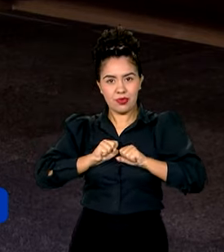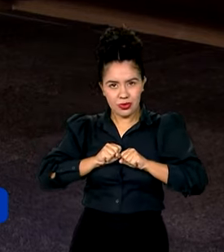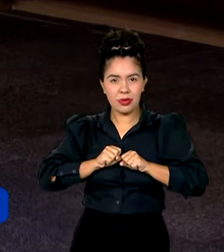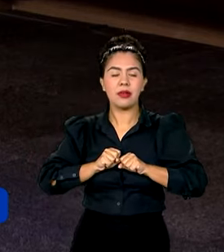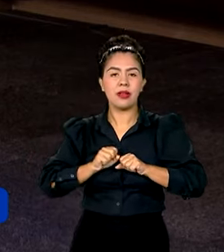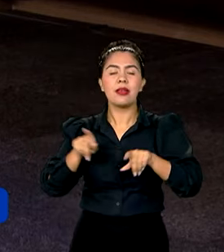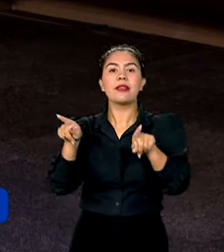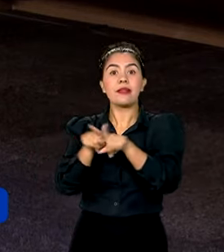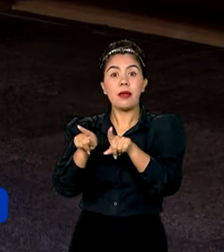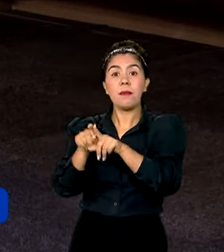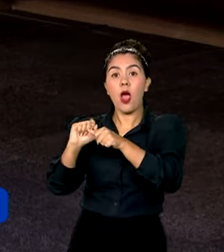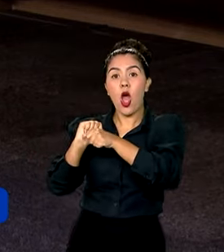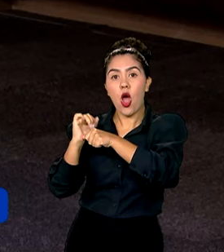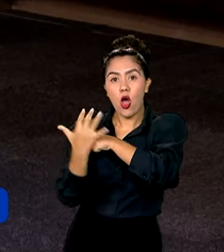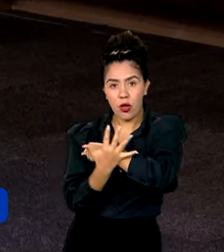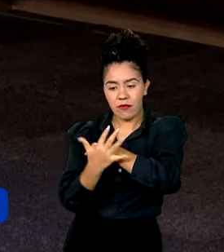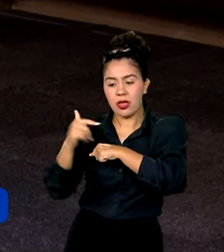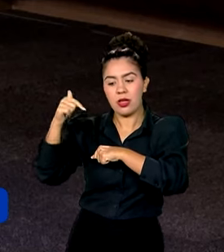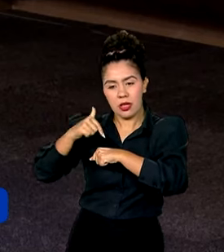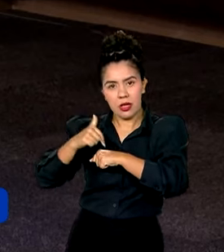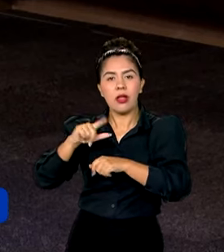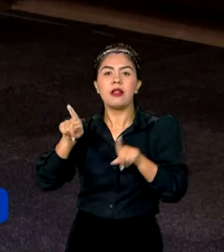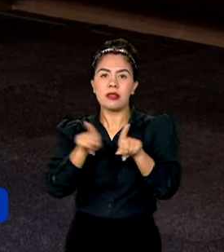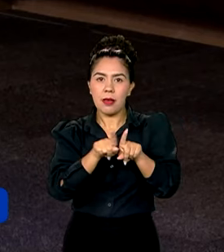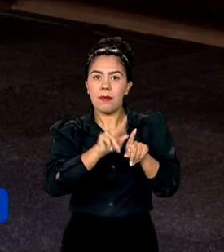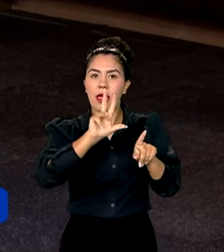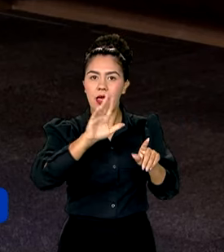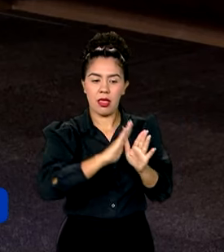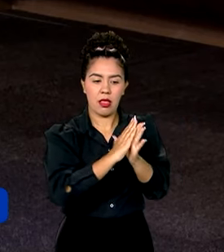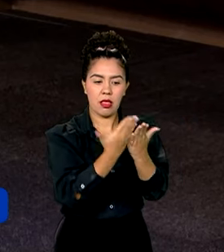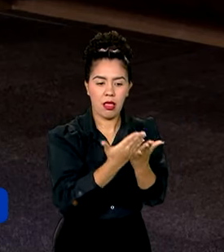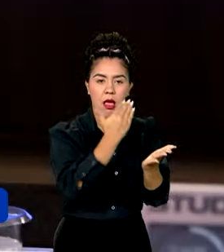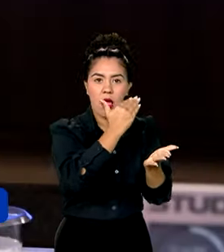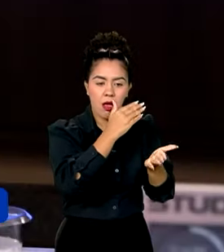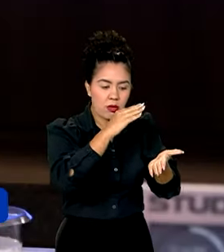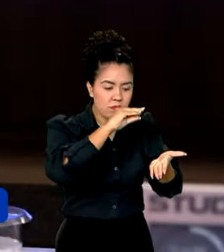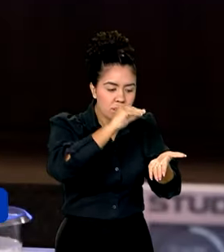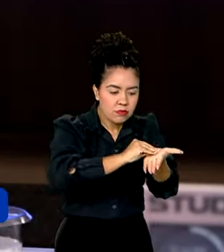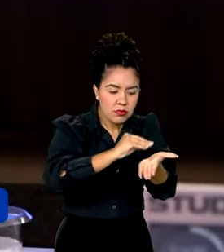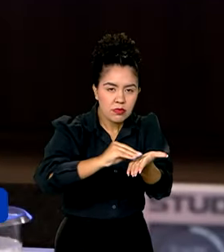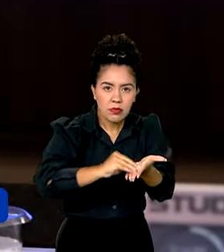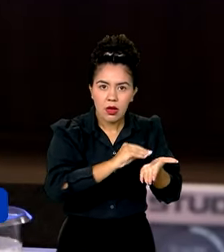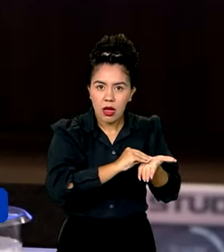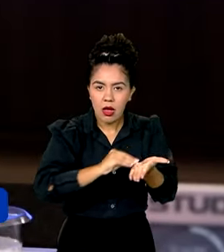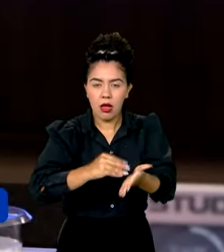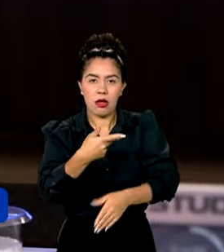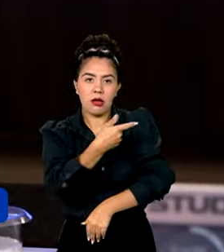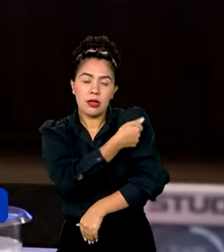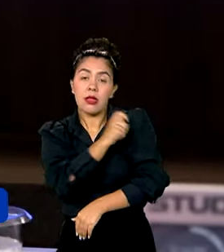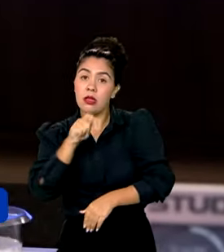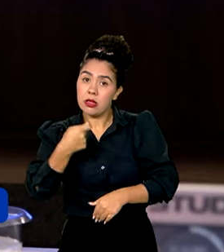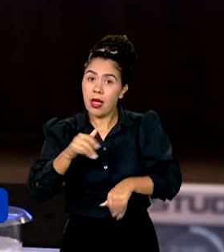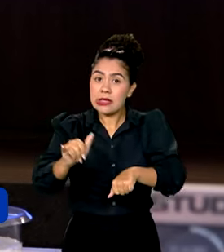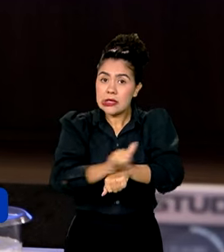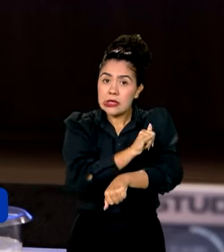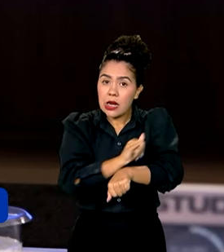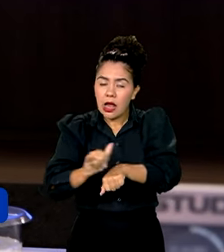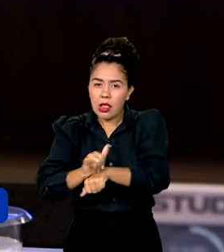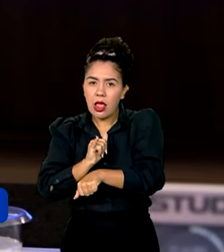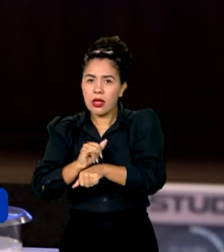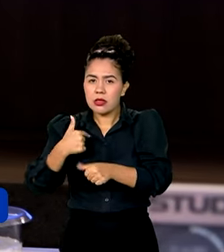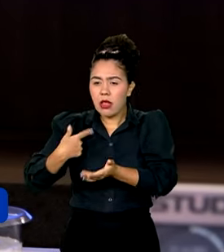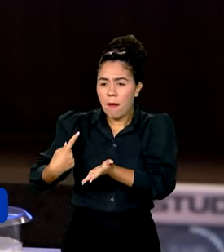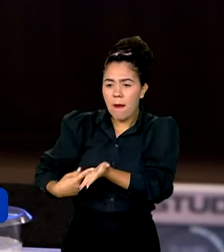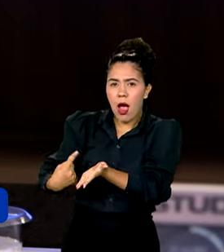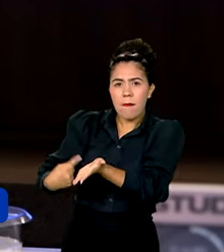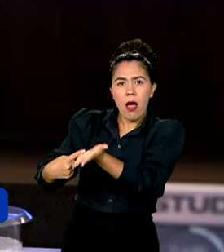que passou a fazer parte do nosso calendário de vacinação então é uma estratégia combinada e